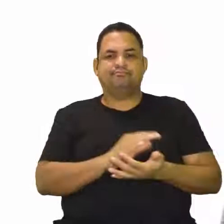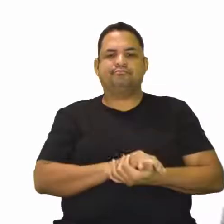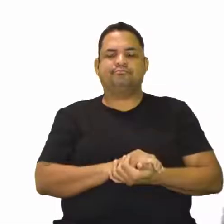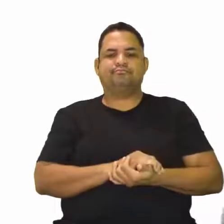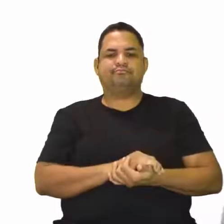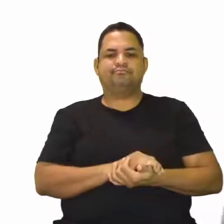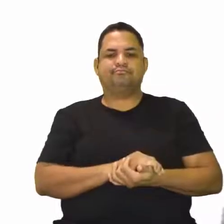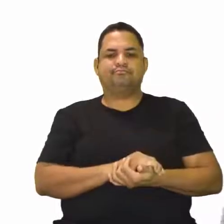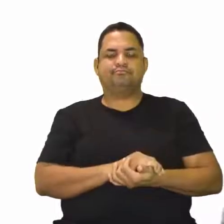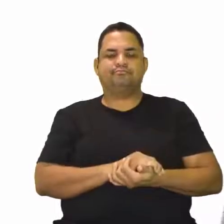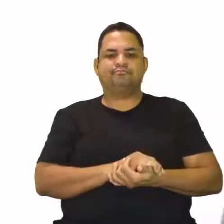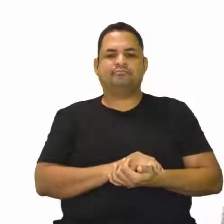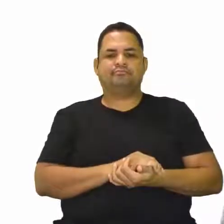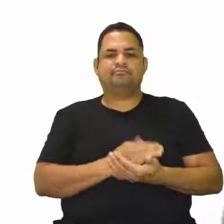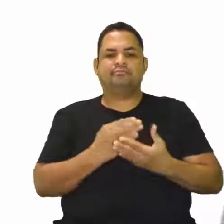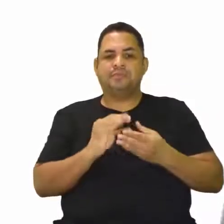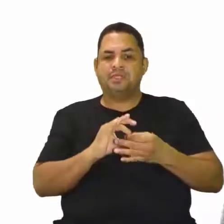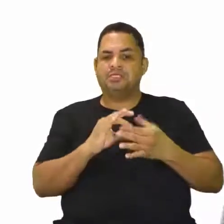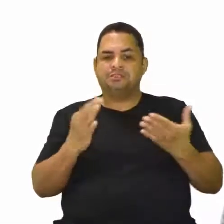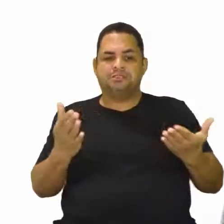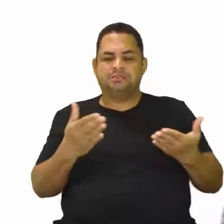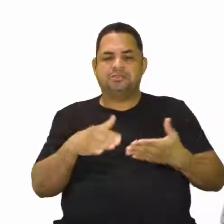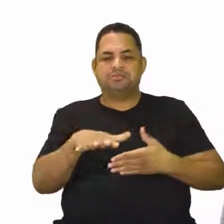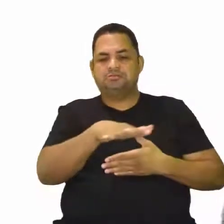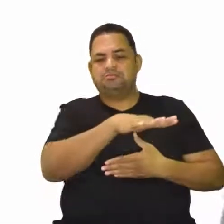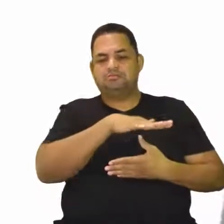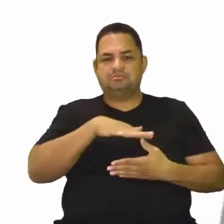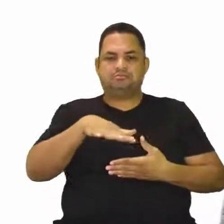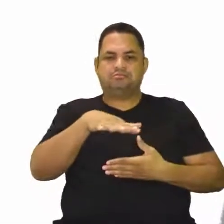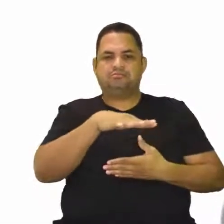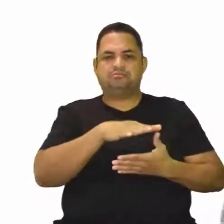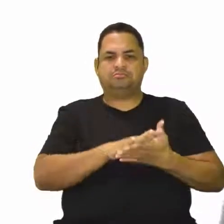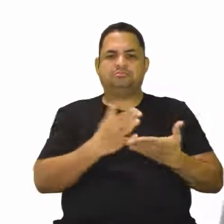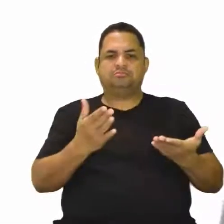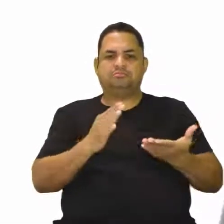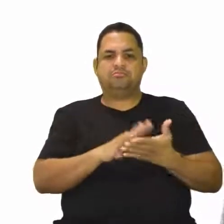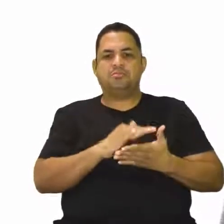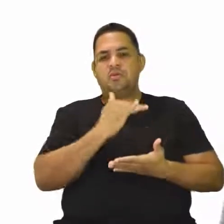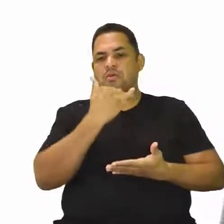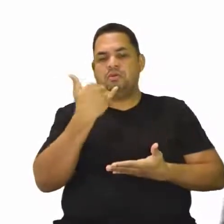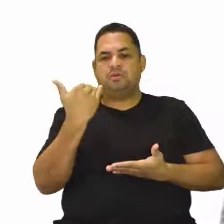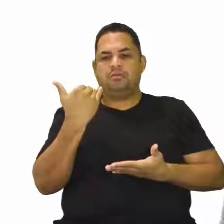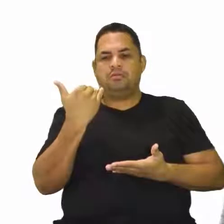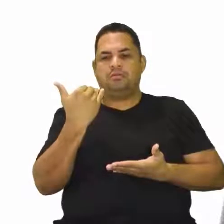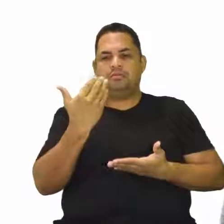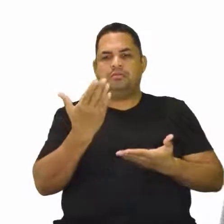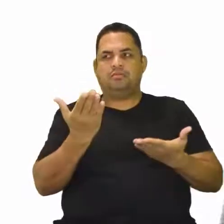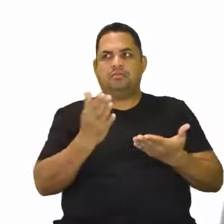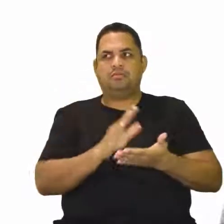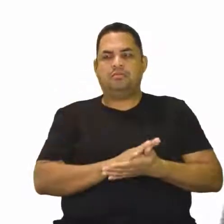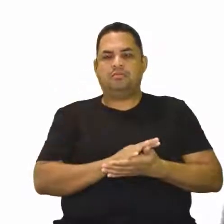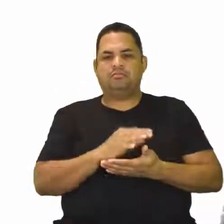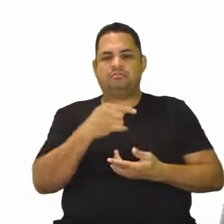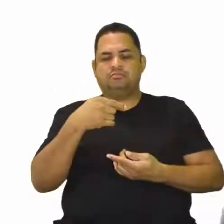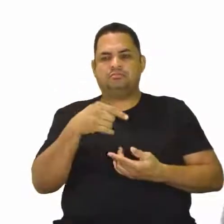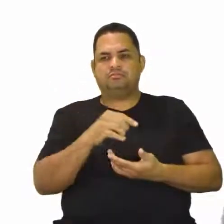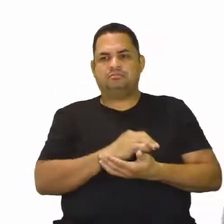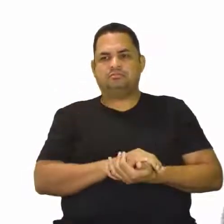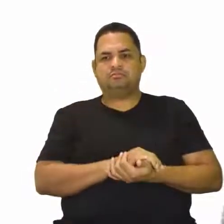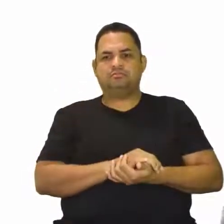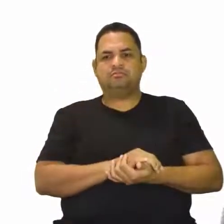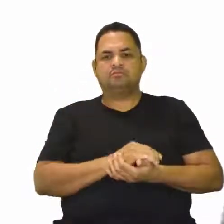é CD o espaço você de convida né se você sairia